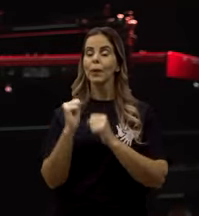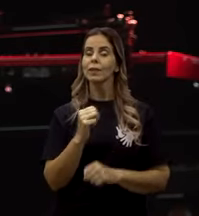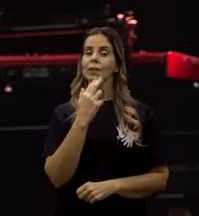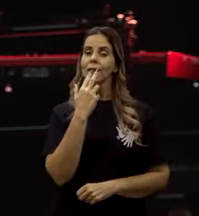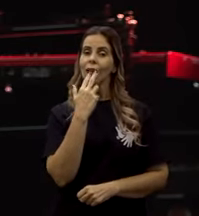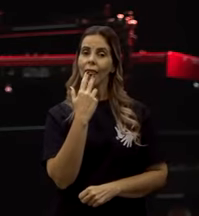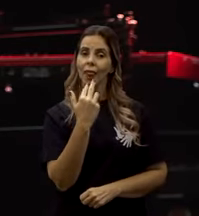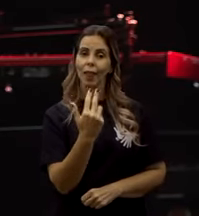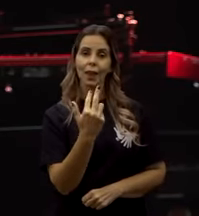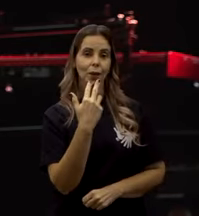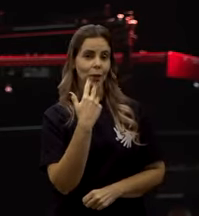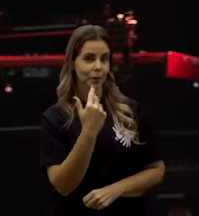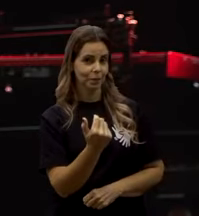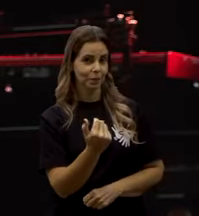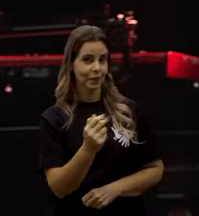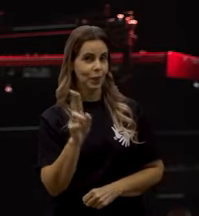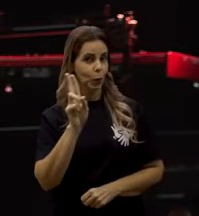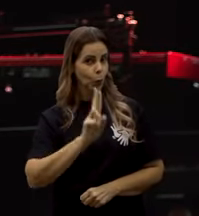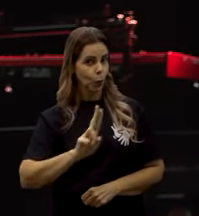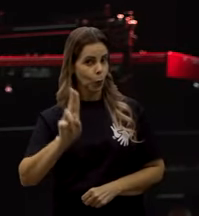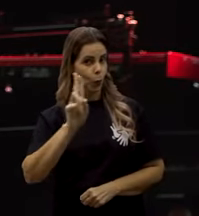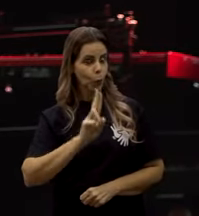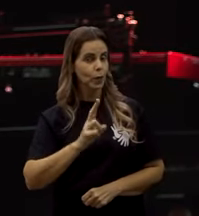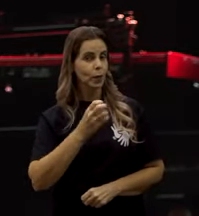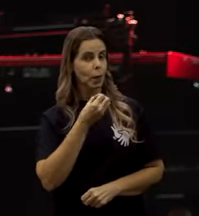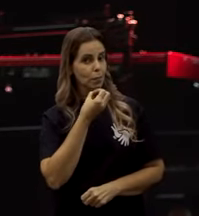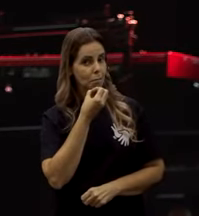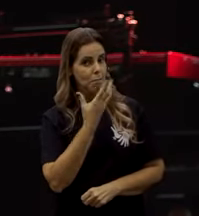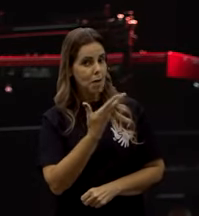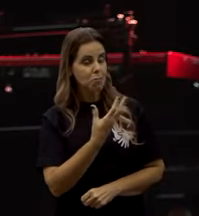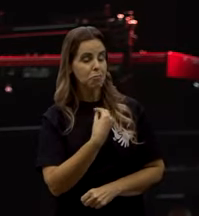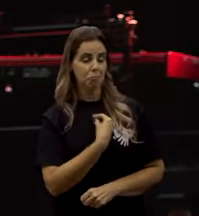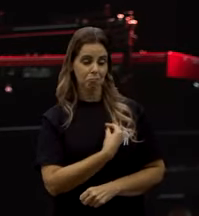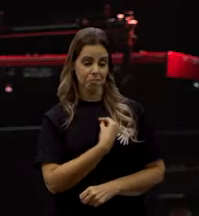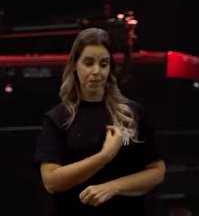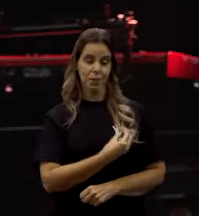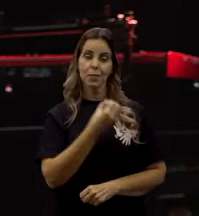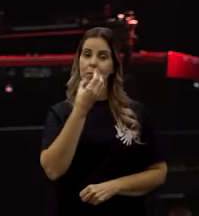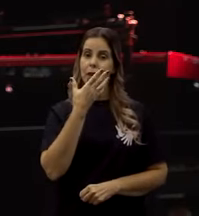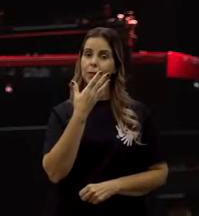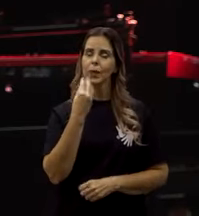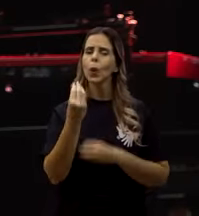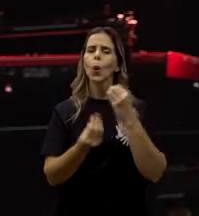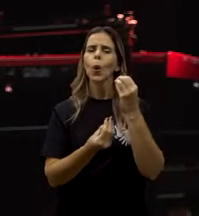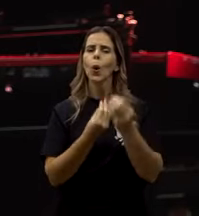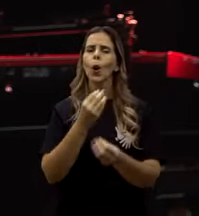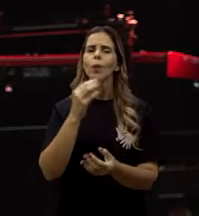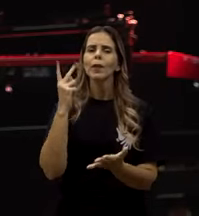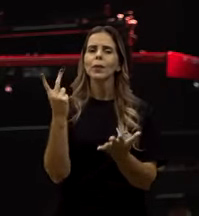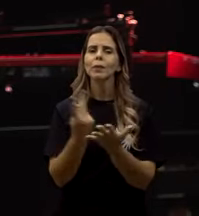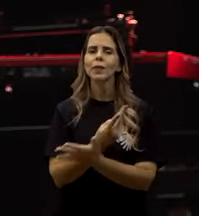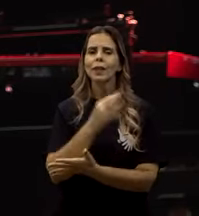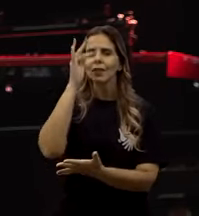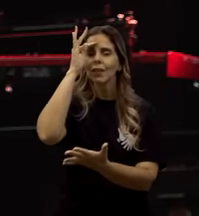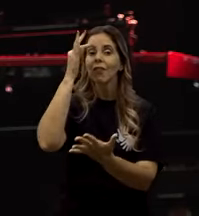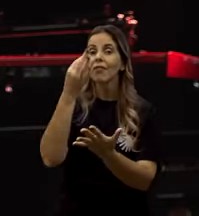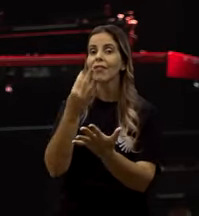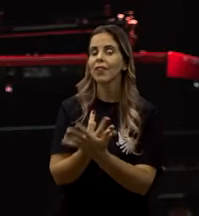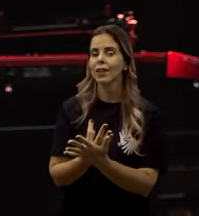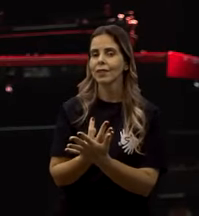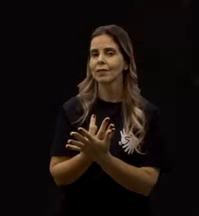e o que bem utiliza come do seu fruto e irmão como é que a fé vem fala comigo a fé